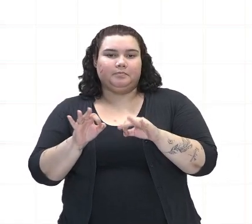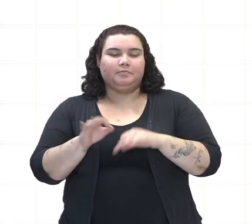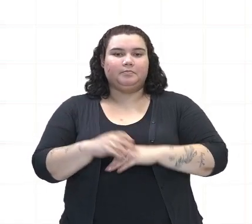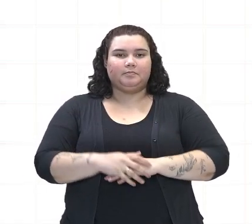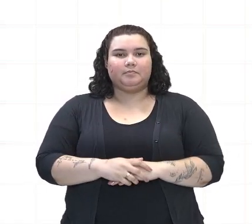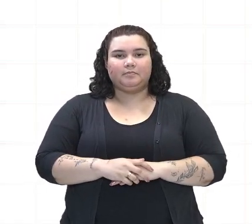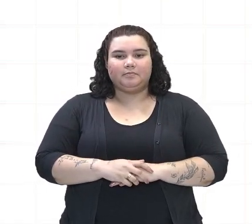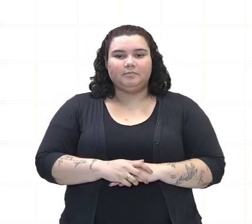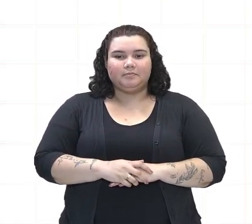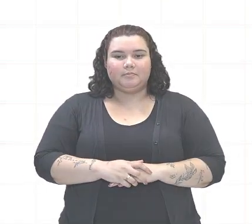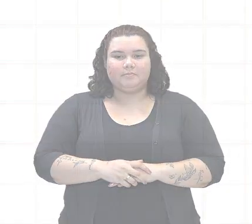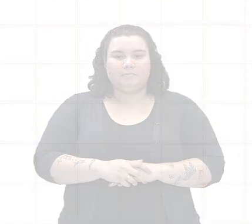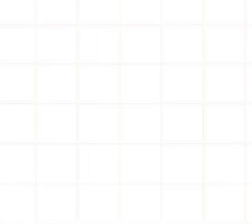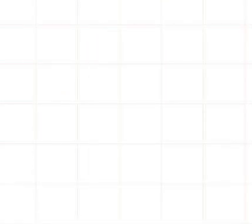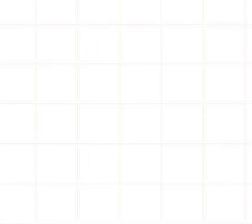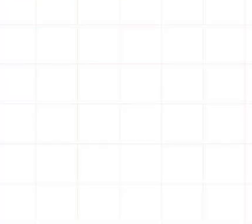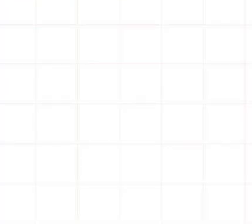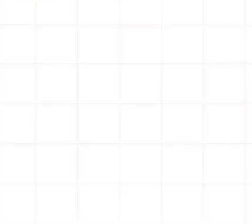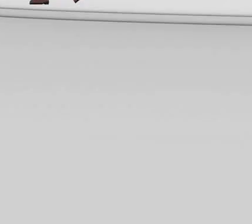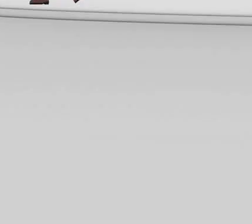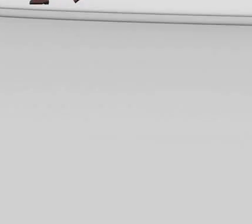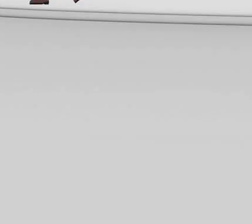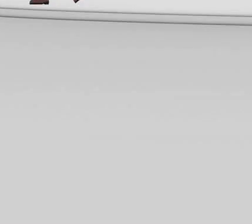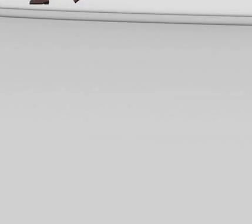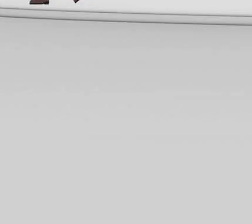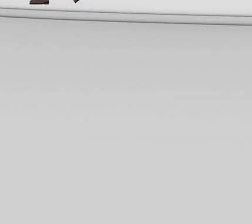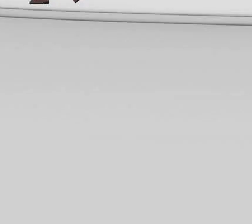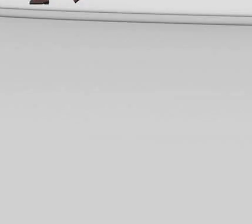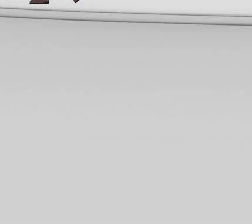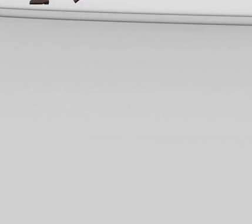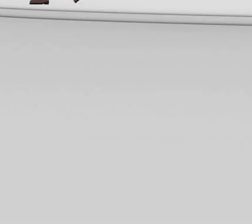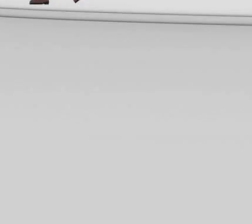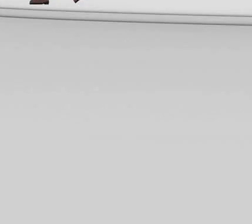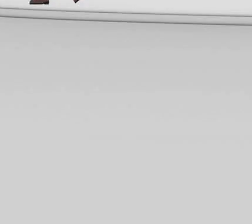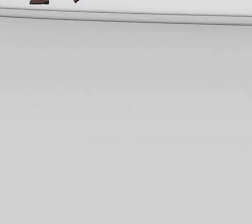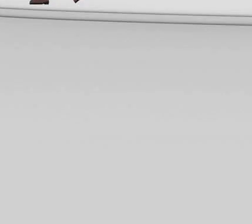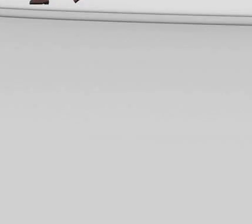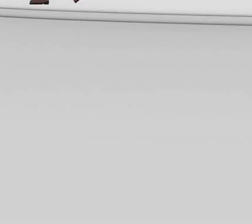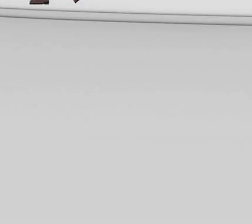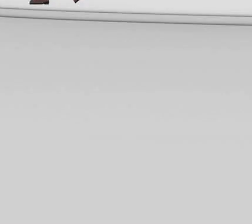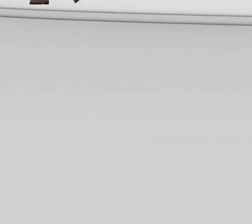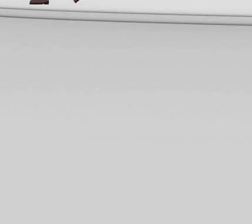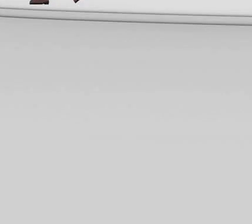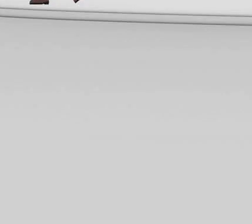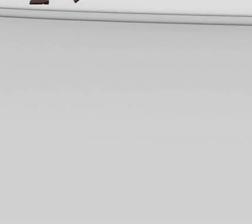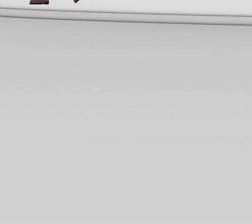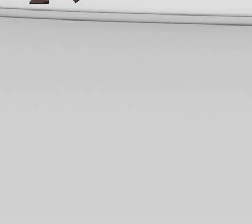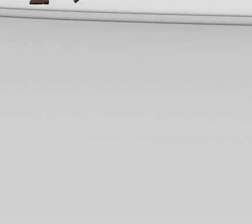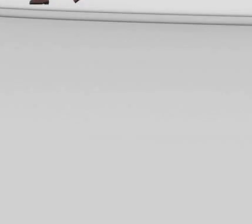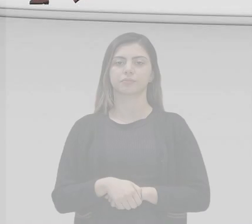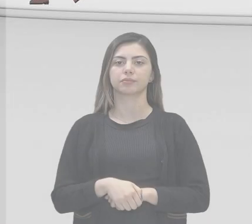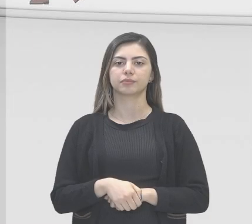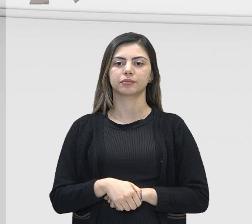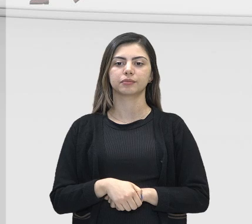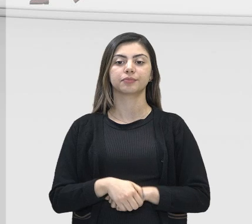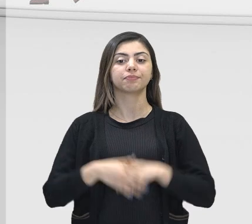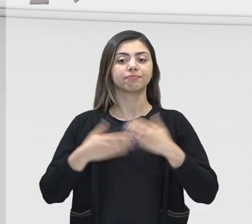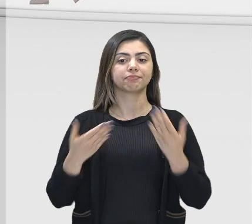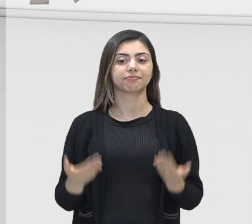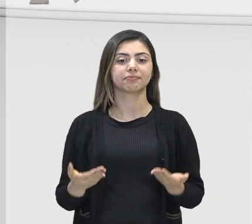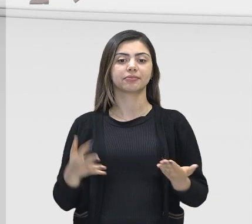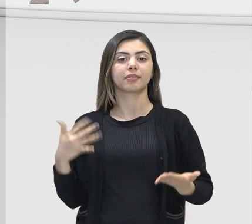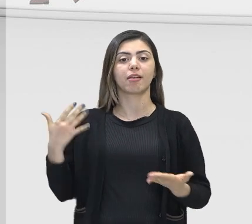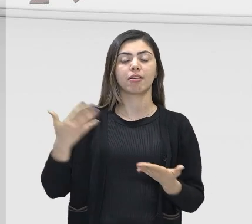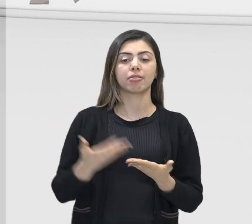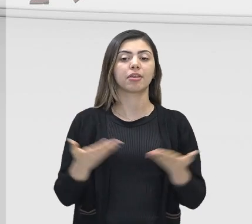isso acabou terminando, né, essa conexão que Cuba tinha com o Brasil com relação aos médicos. Mas até hoje, né,